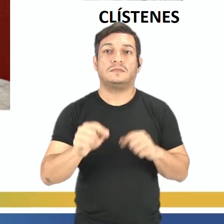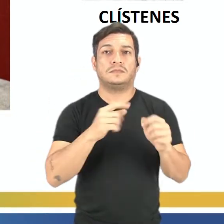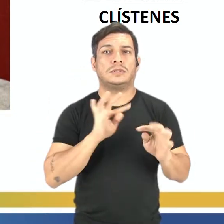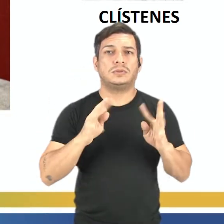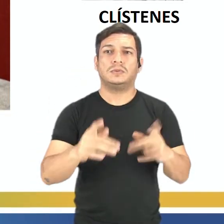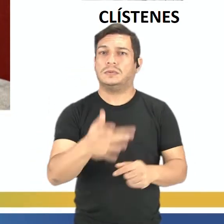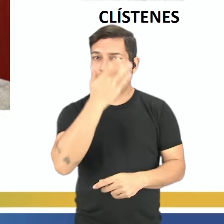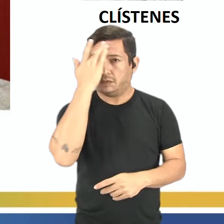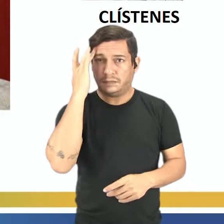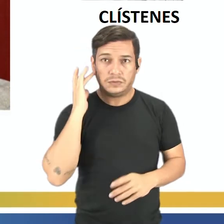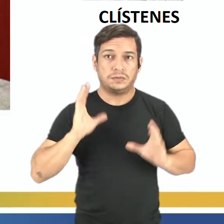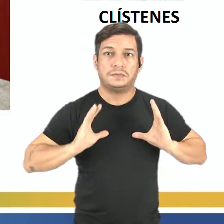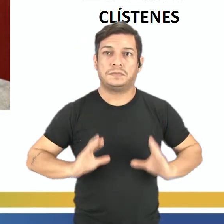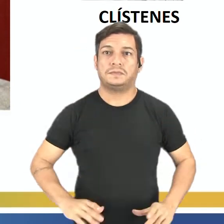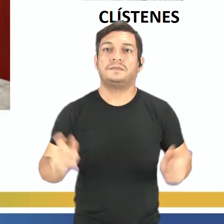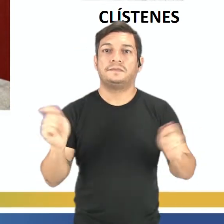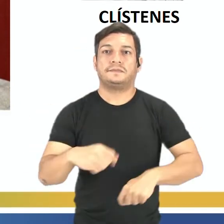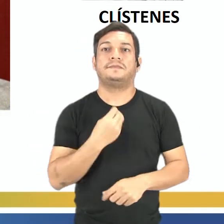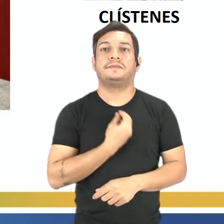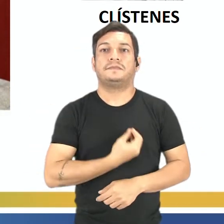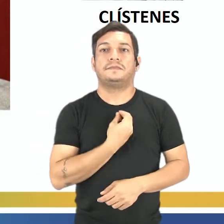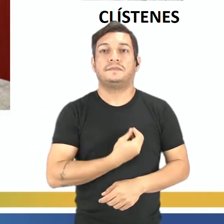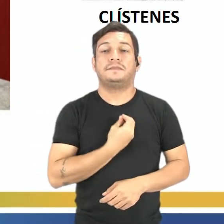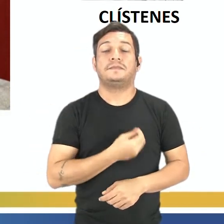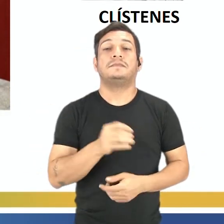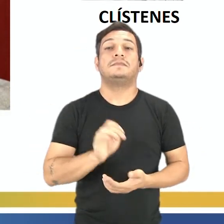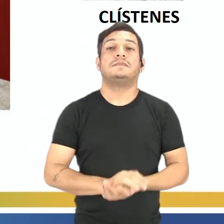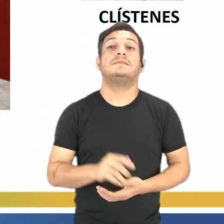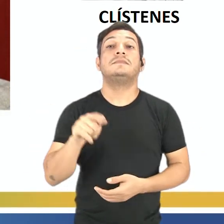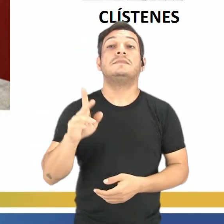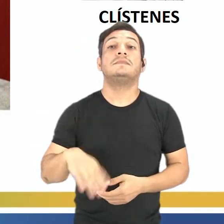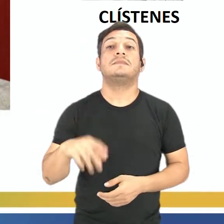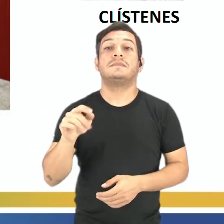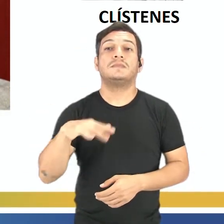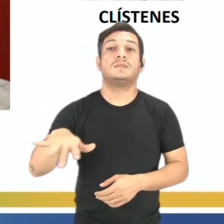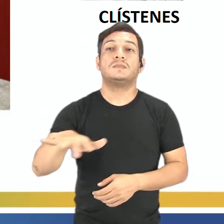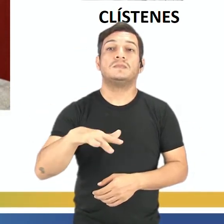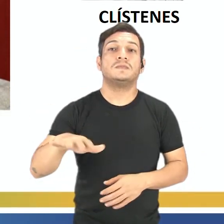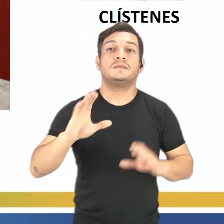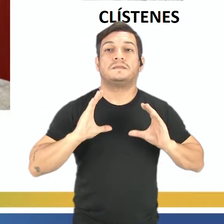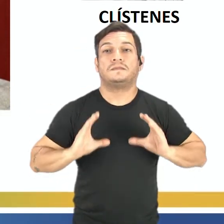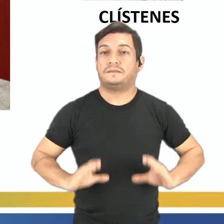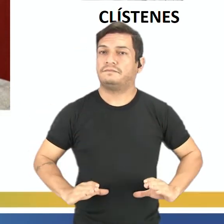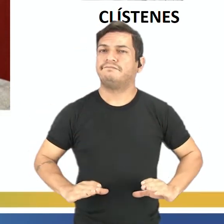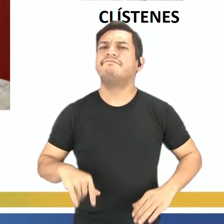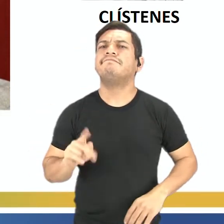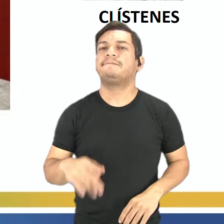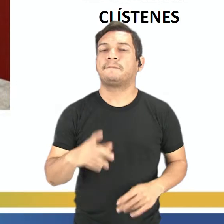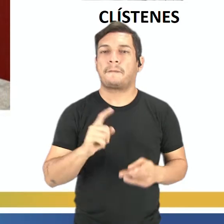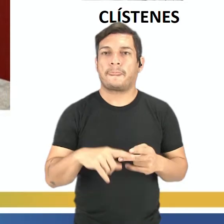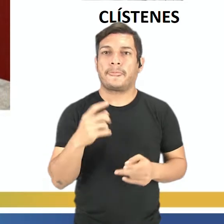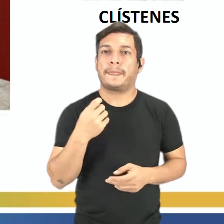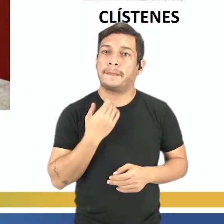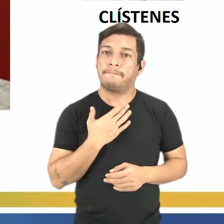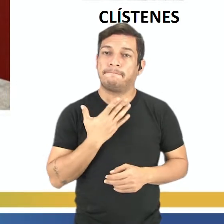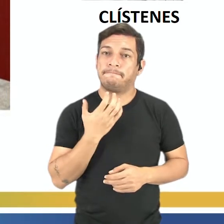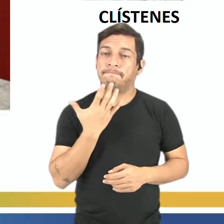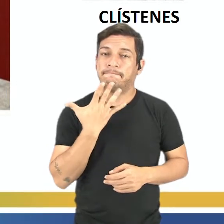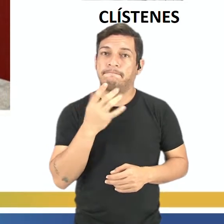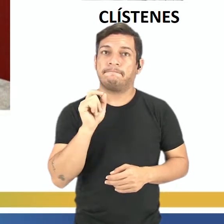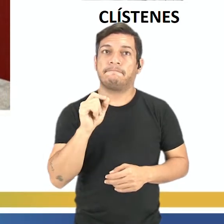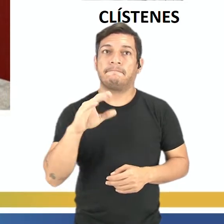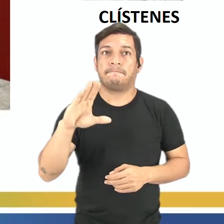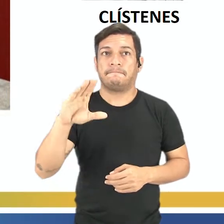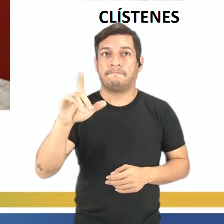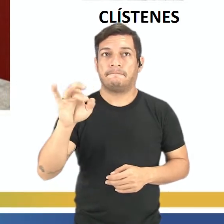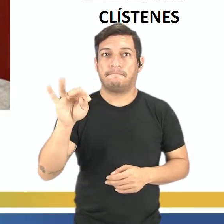pudessem participar. Quem é esses todos os cidadãos? Os bem-nascidos. Clístenes